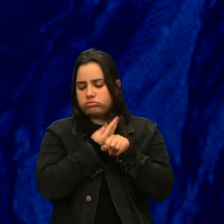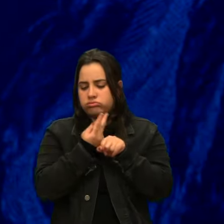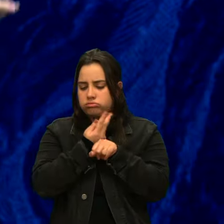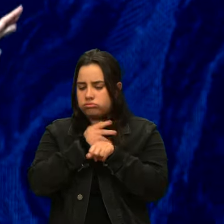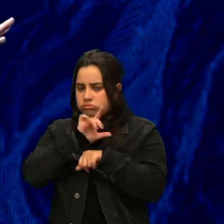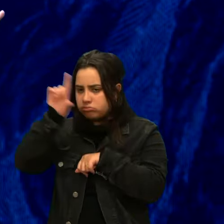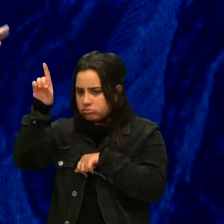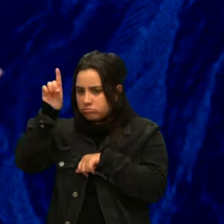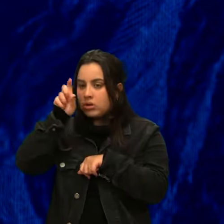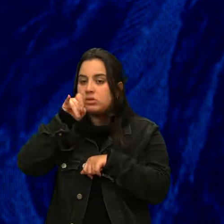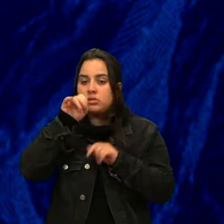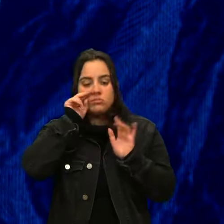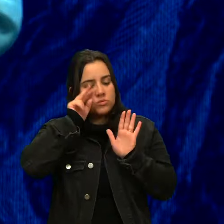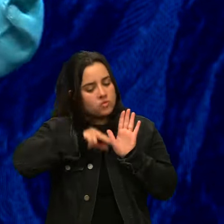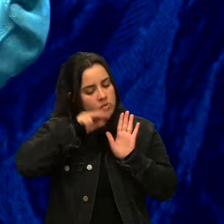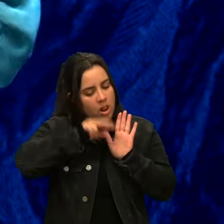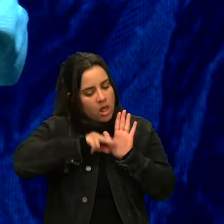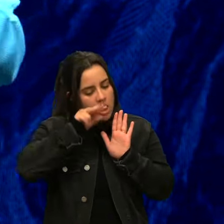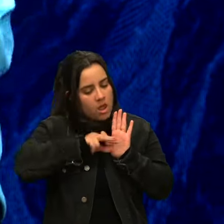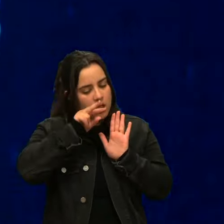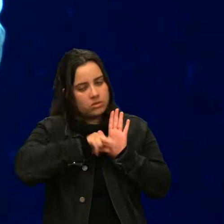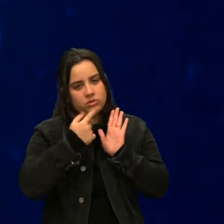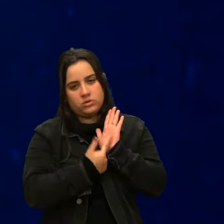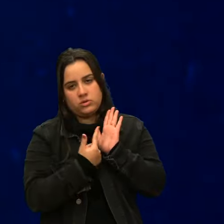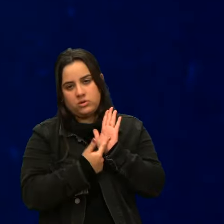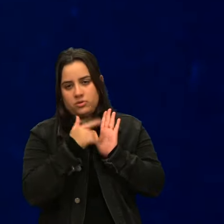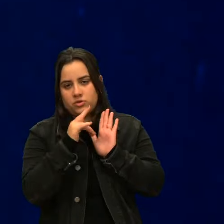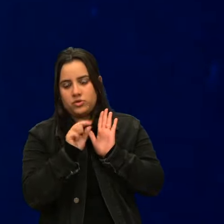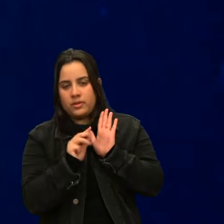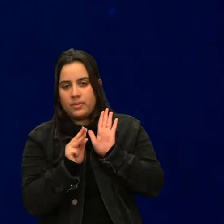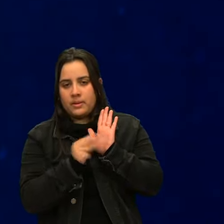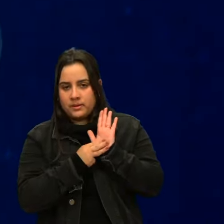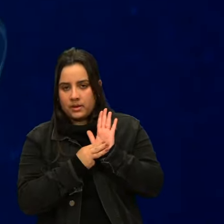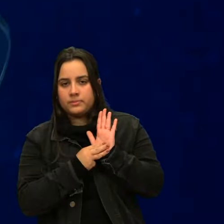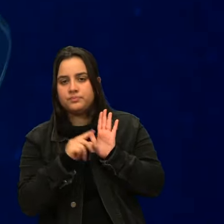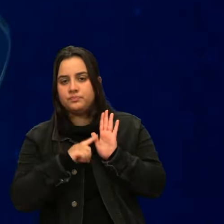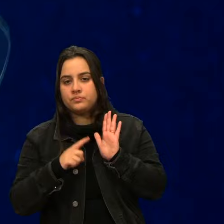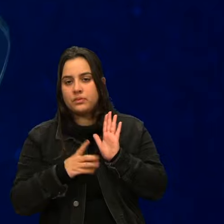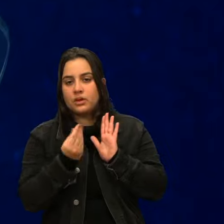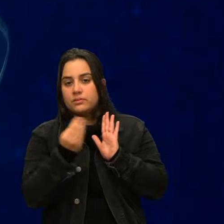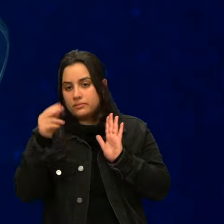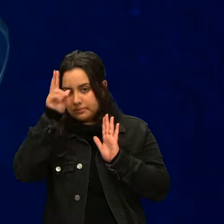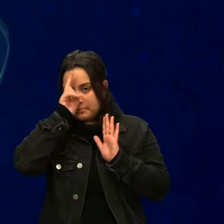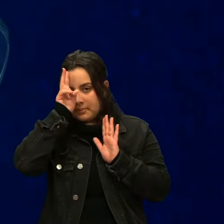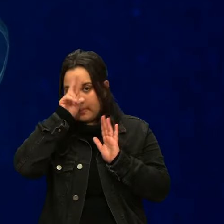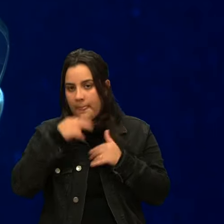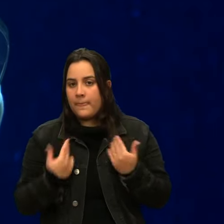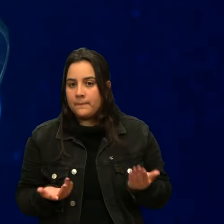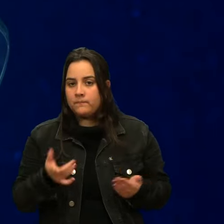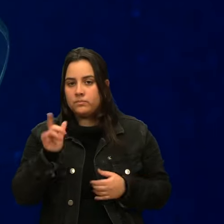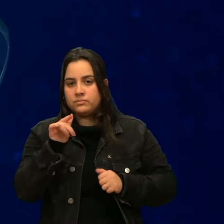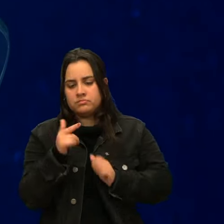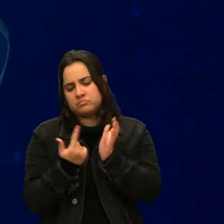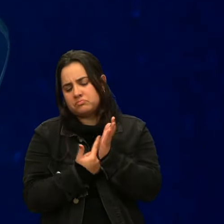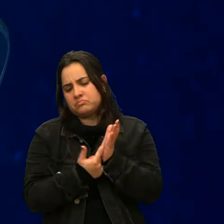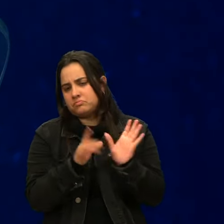mais muitas histórias. Te incentivo aí, se você não lê a Bíblia, leia aí Daniel essa semana. É um livro